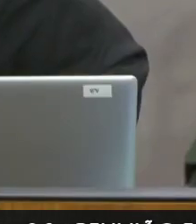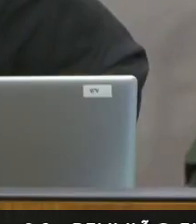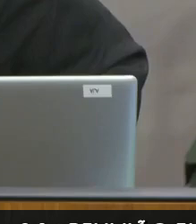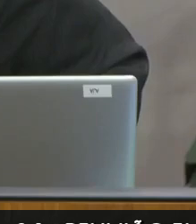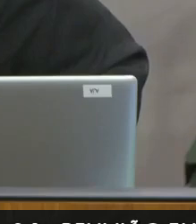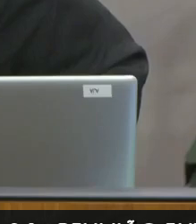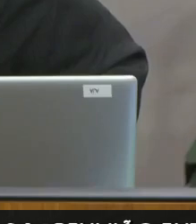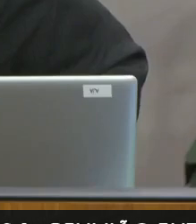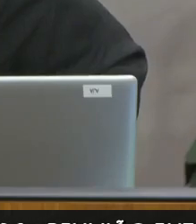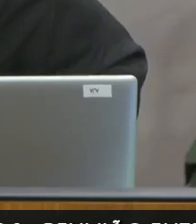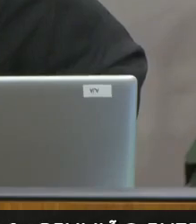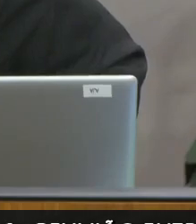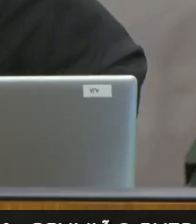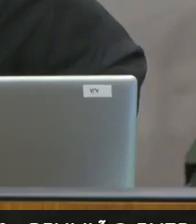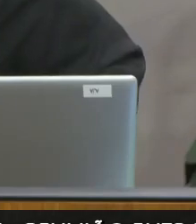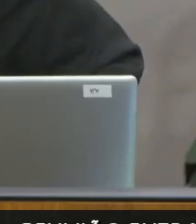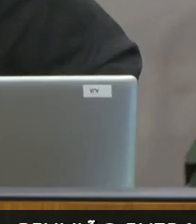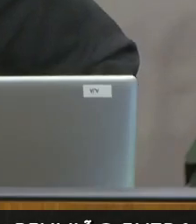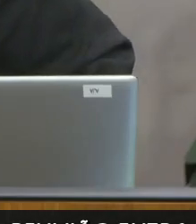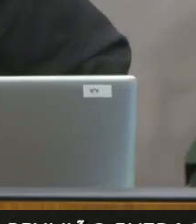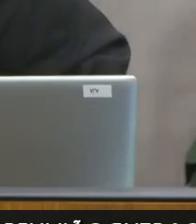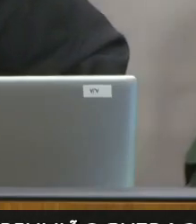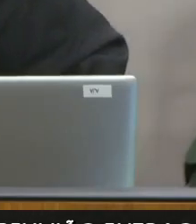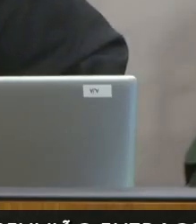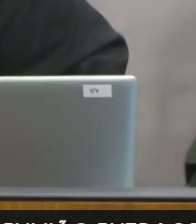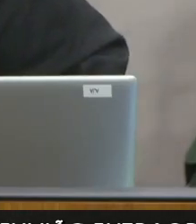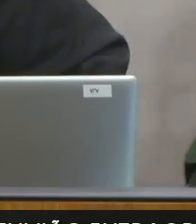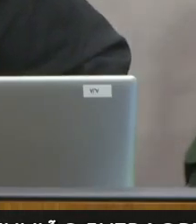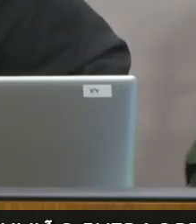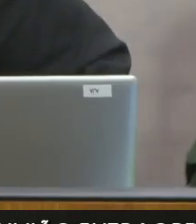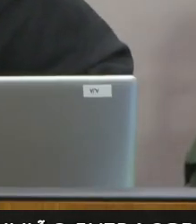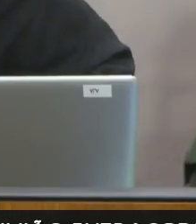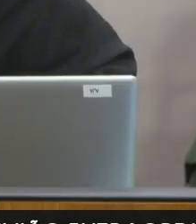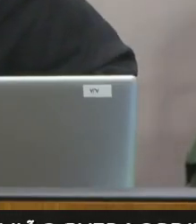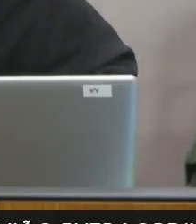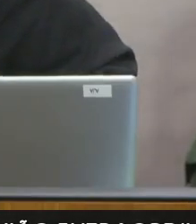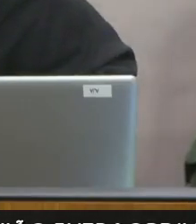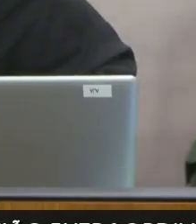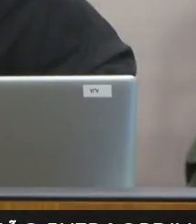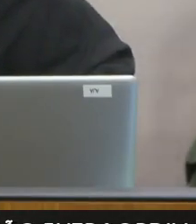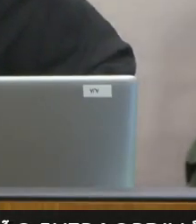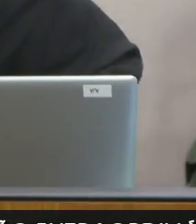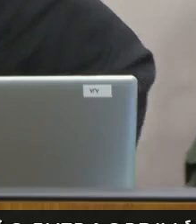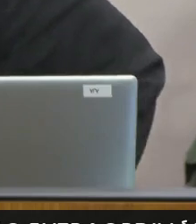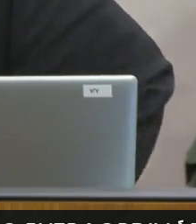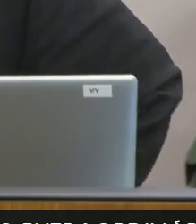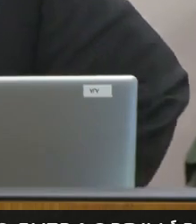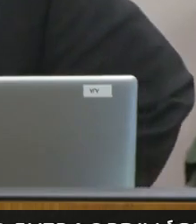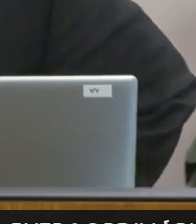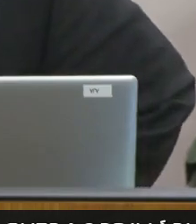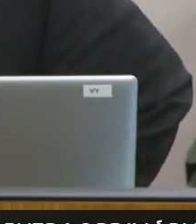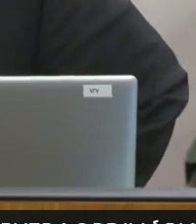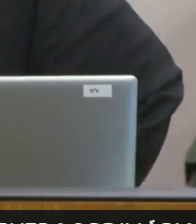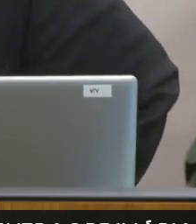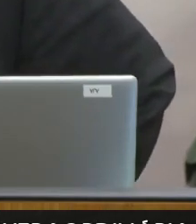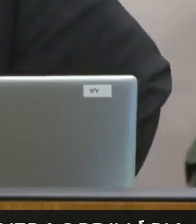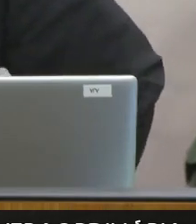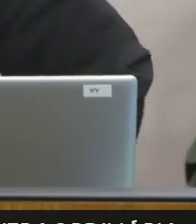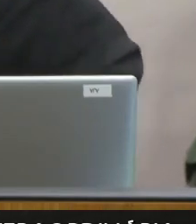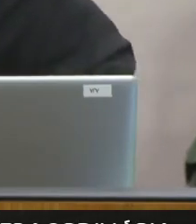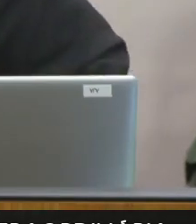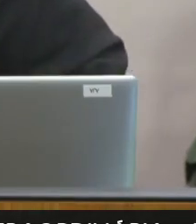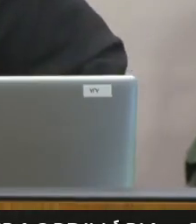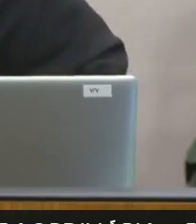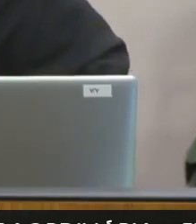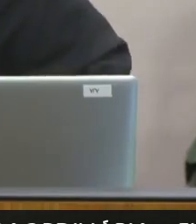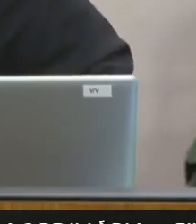e da senhora Flávia Santana Santos assessor de comunicação uma carinha bem novinha Lima